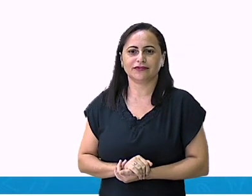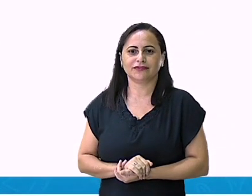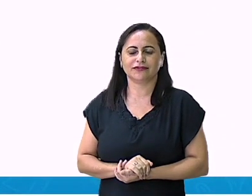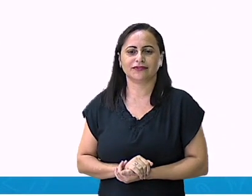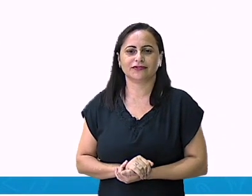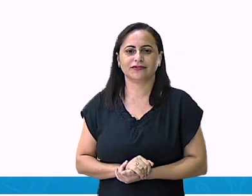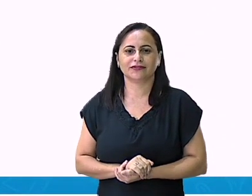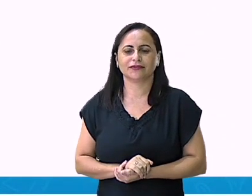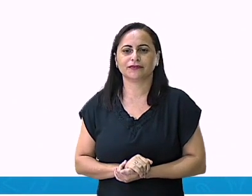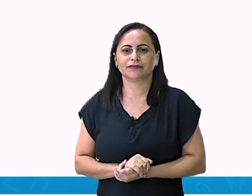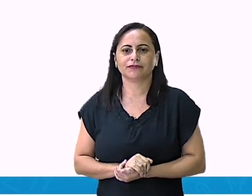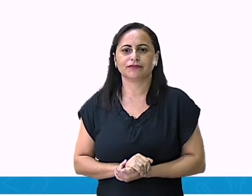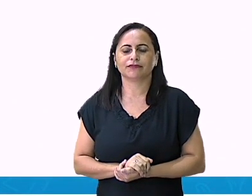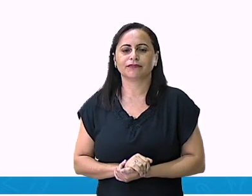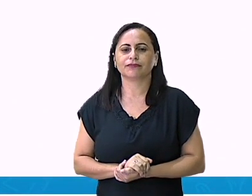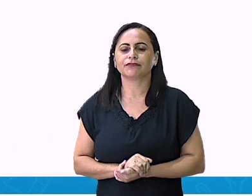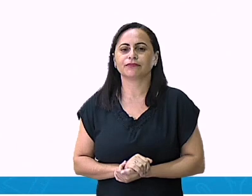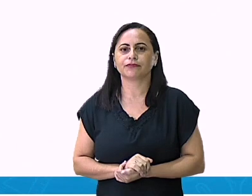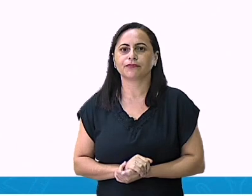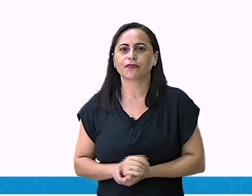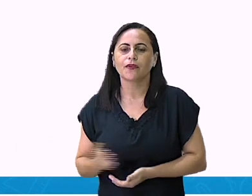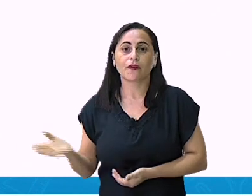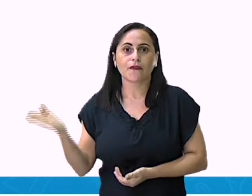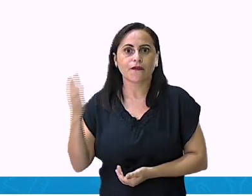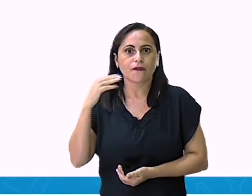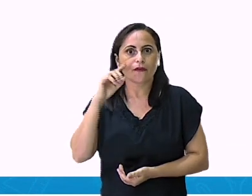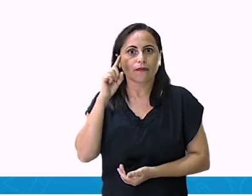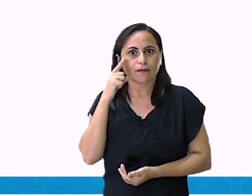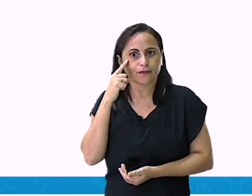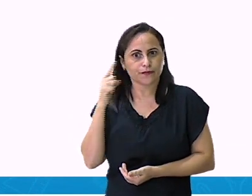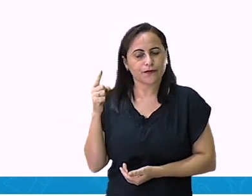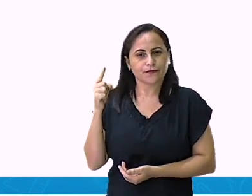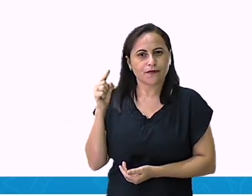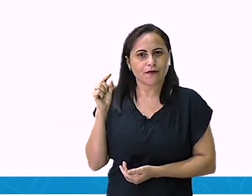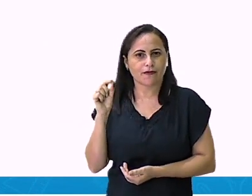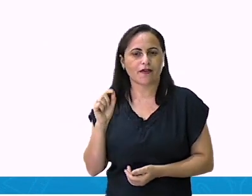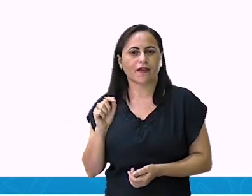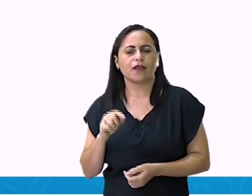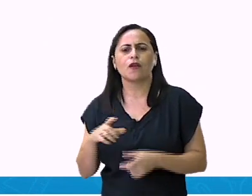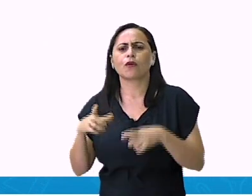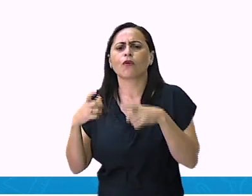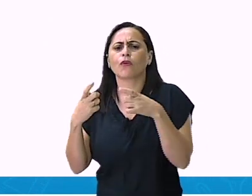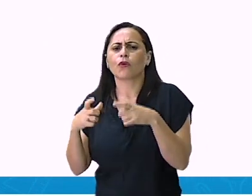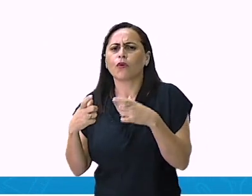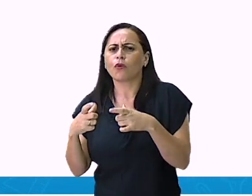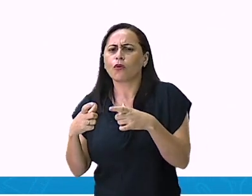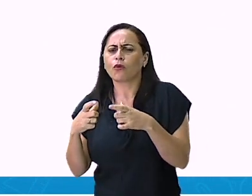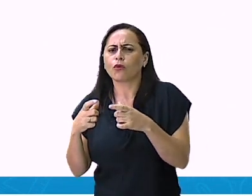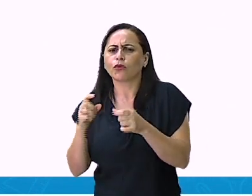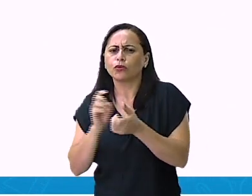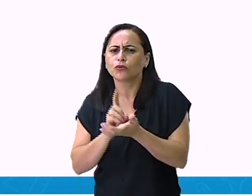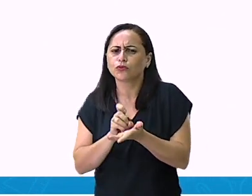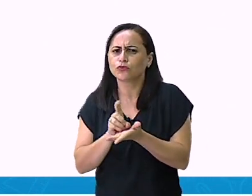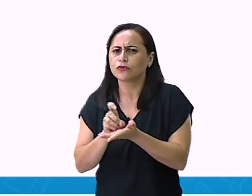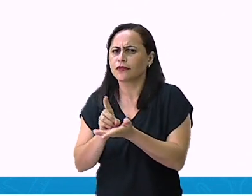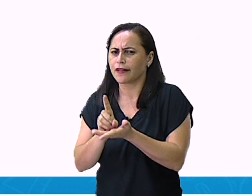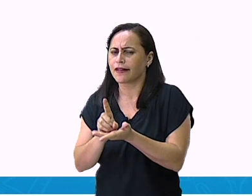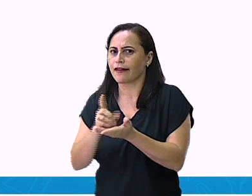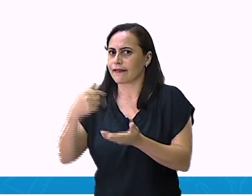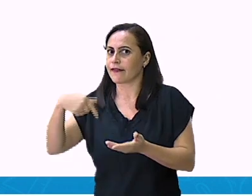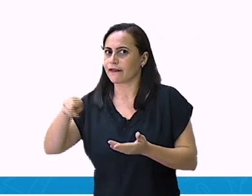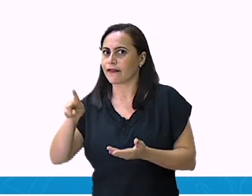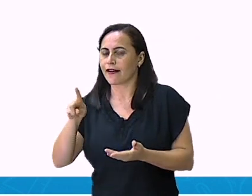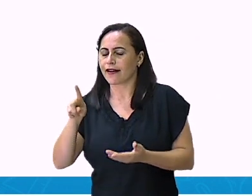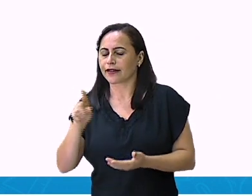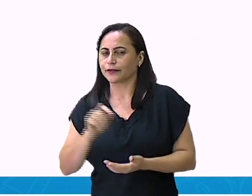a terra. Vamos ver onde essa lagarta está indo? Ela estava com